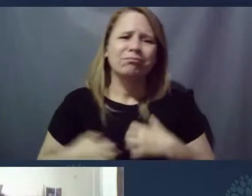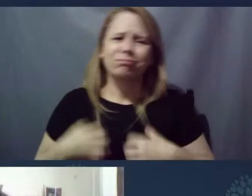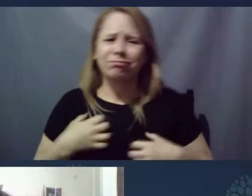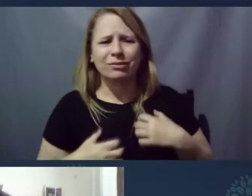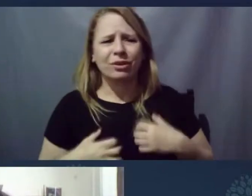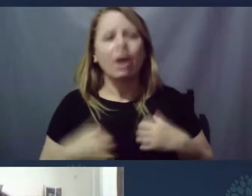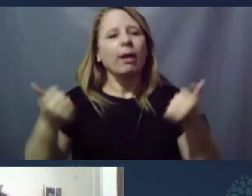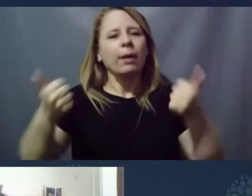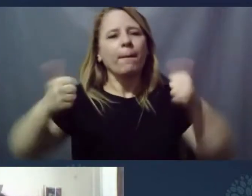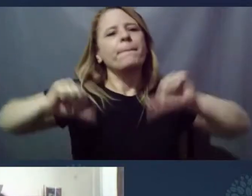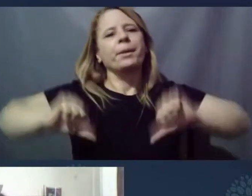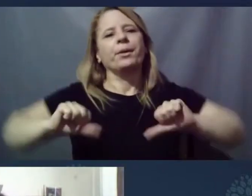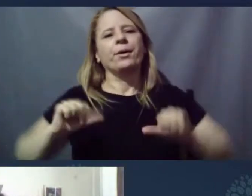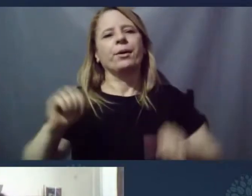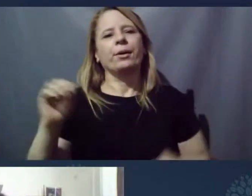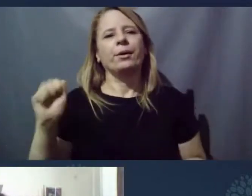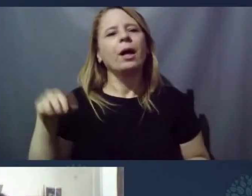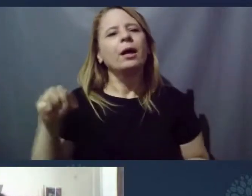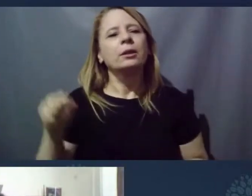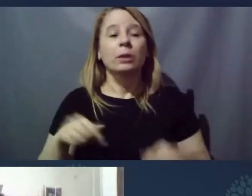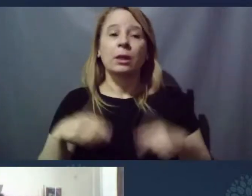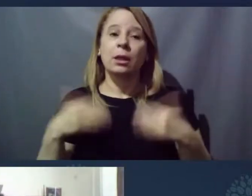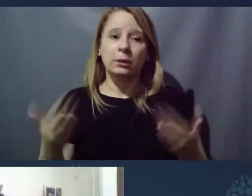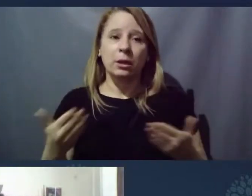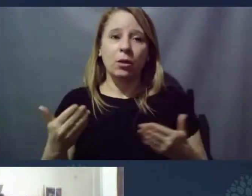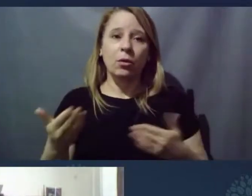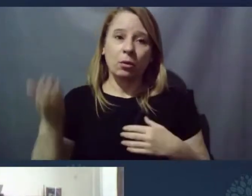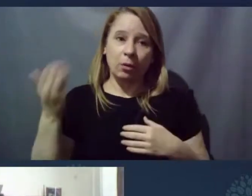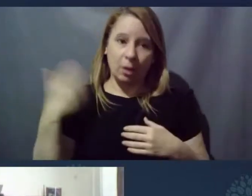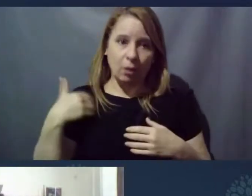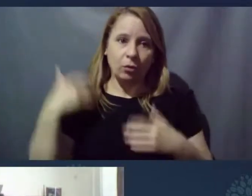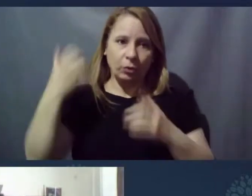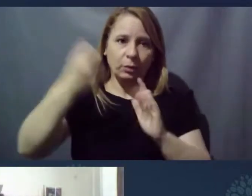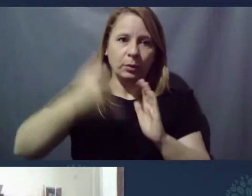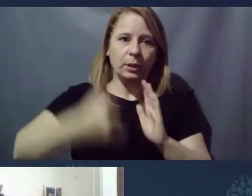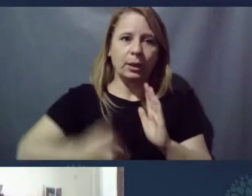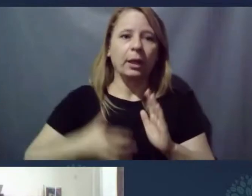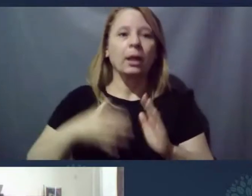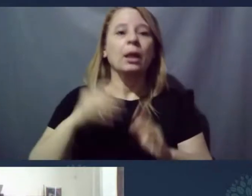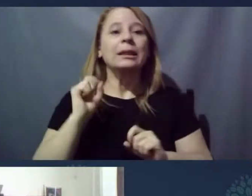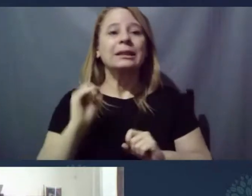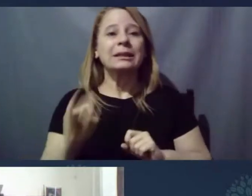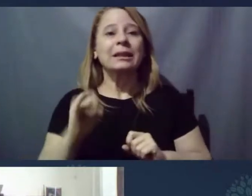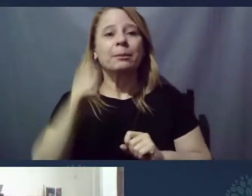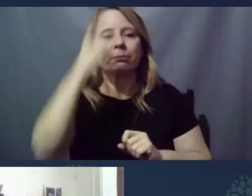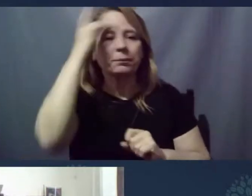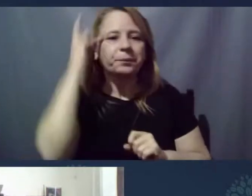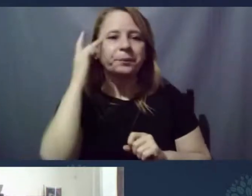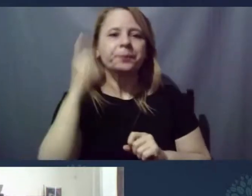piorar os sintomas. Então, por isso que eu comentei lá na parte de comorbidades, que quando o paciente ele tem um